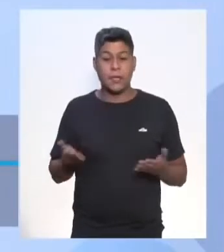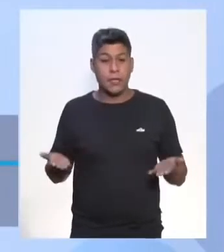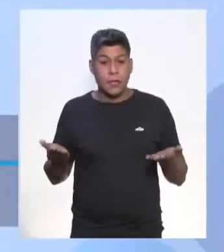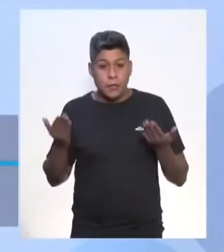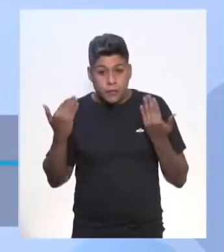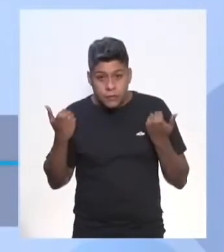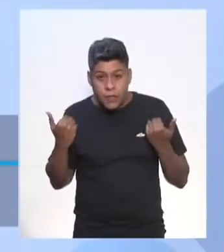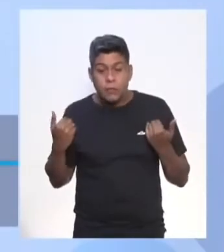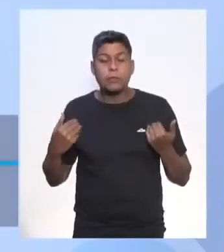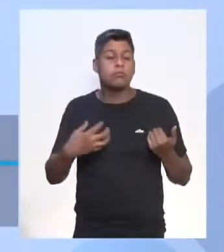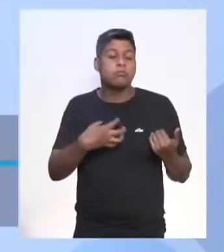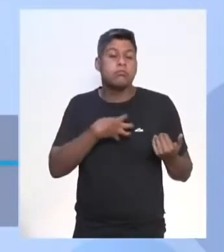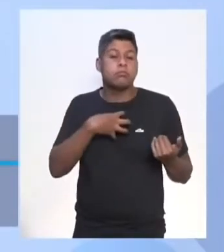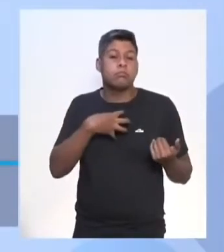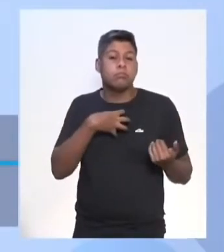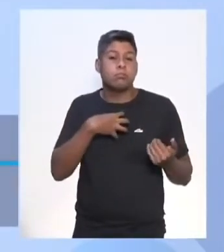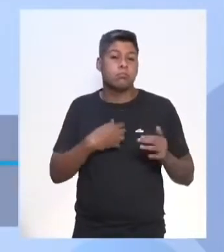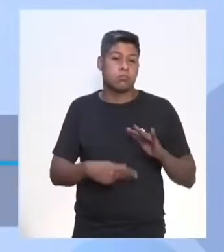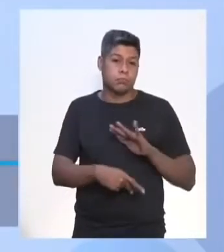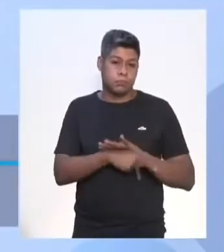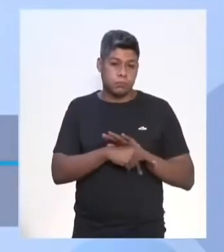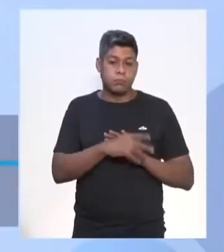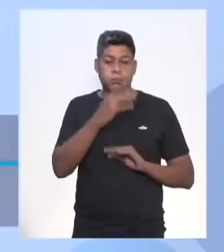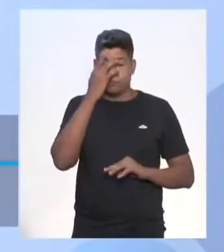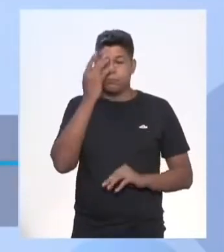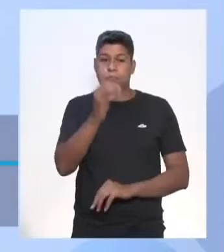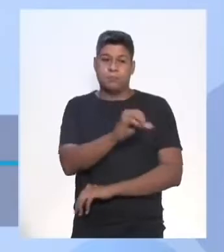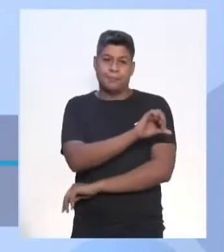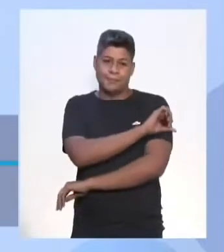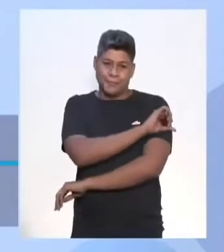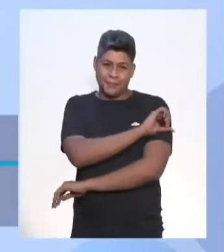então contextualizar com a galerinha do nono